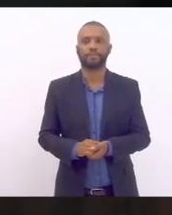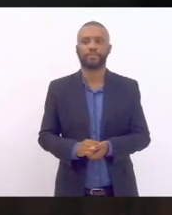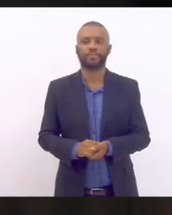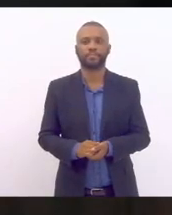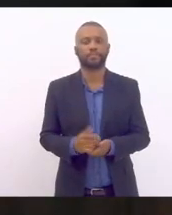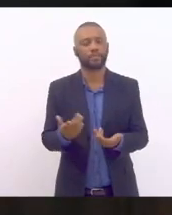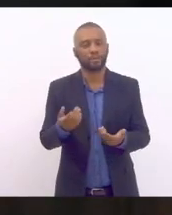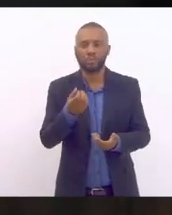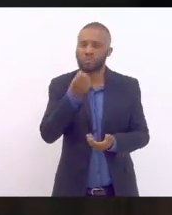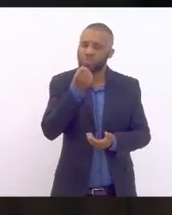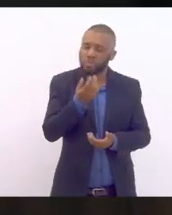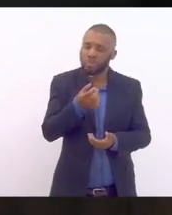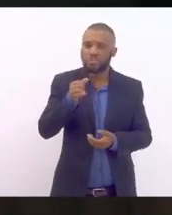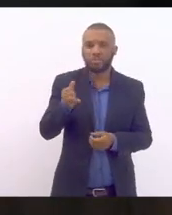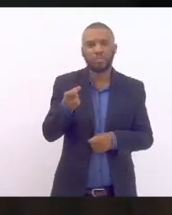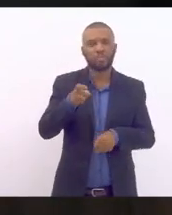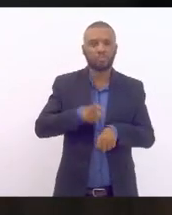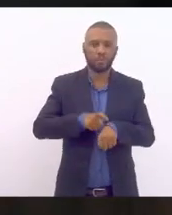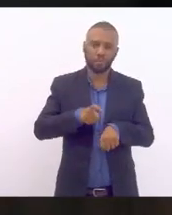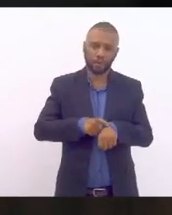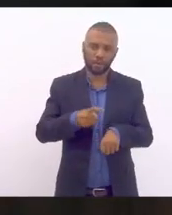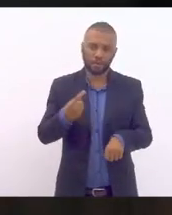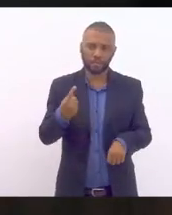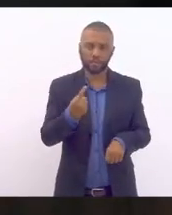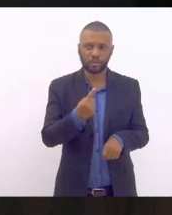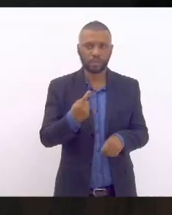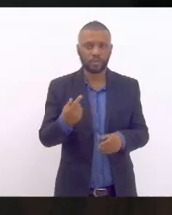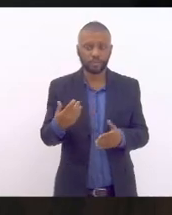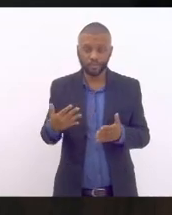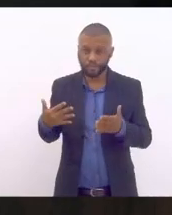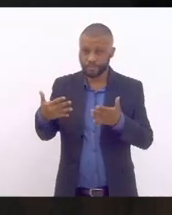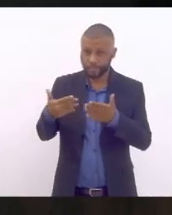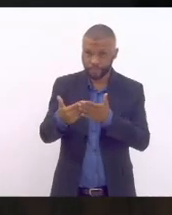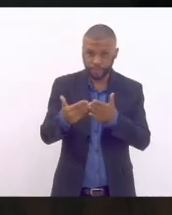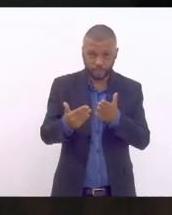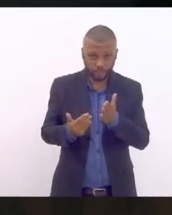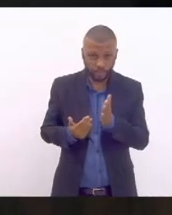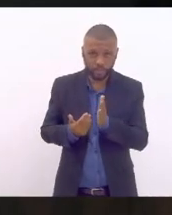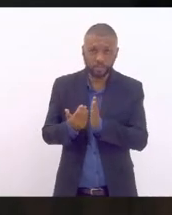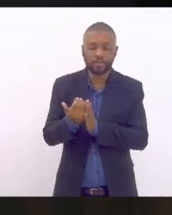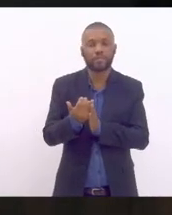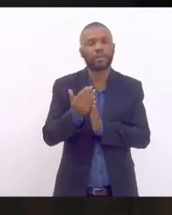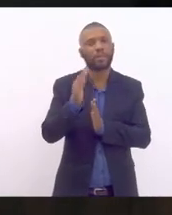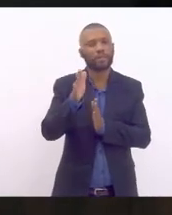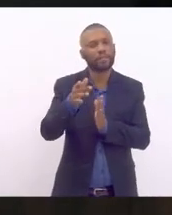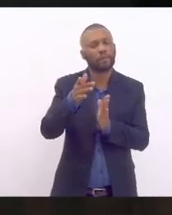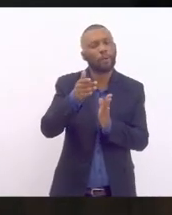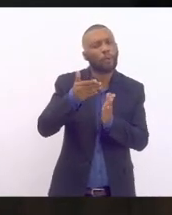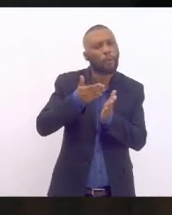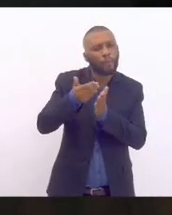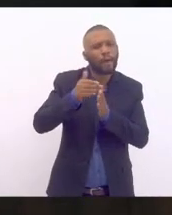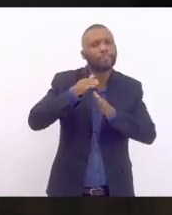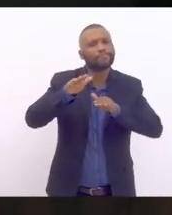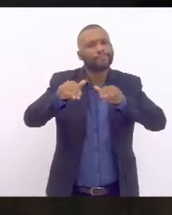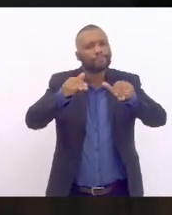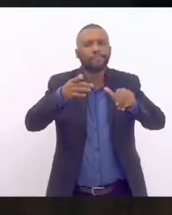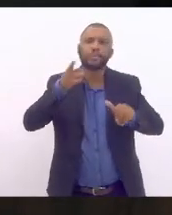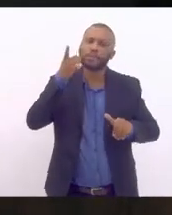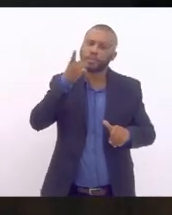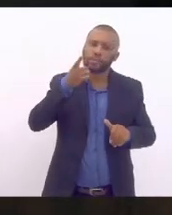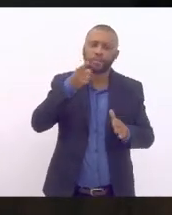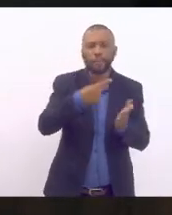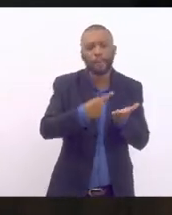e foi muito proveitoso e a gente vai a partir de agora já mobilizar os parlamentares